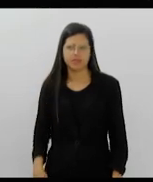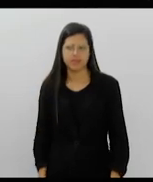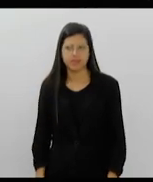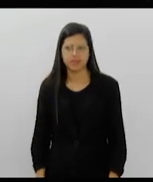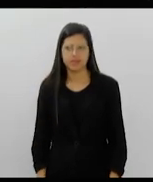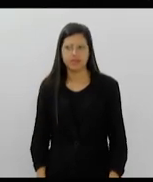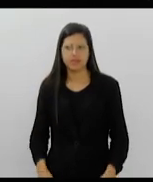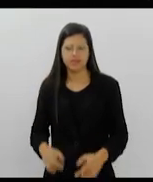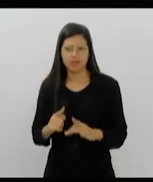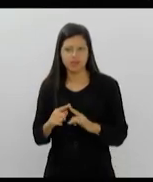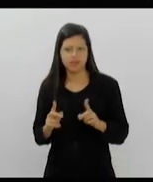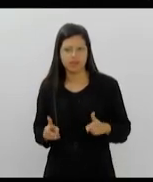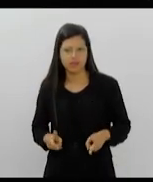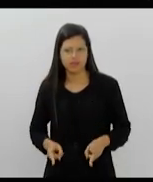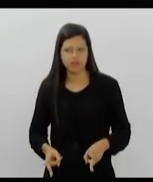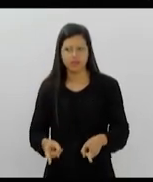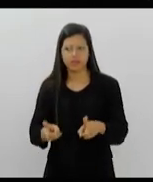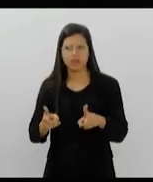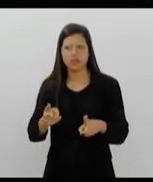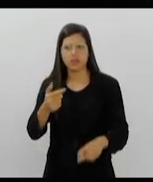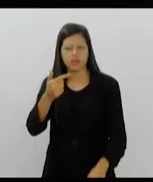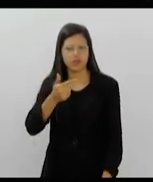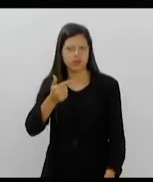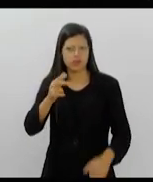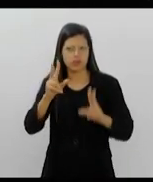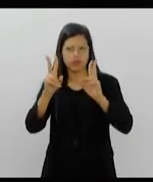Mas, continuando, e o segundo tema